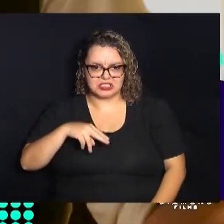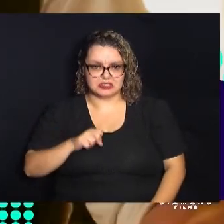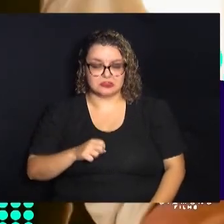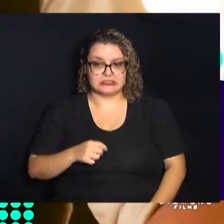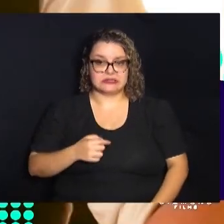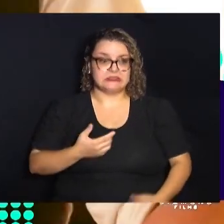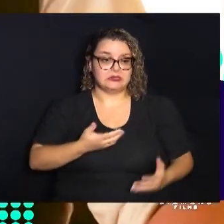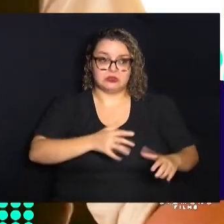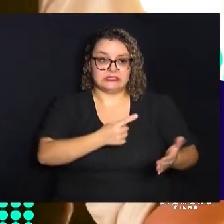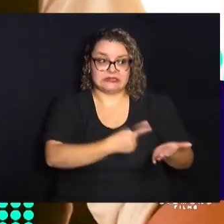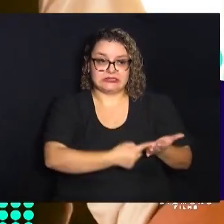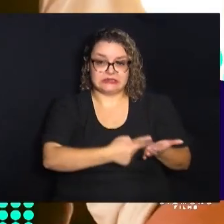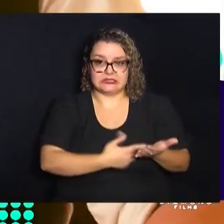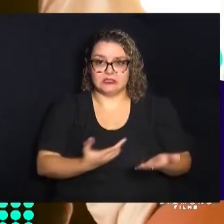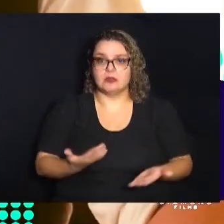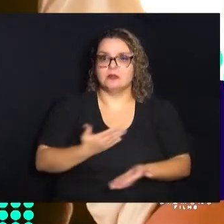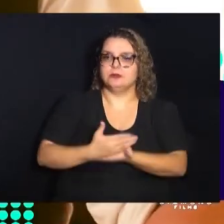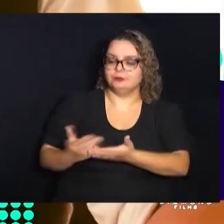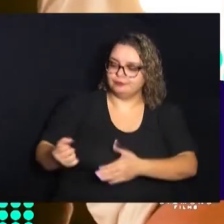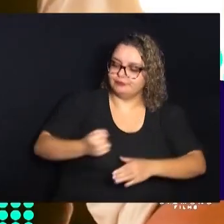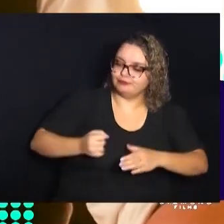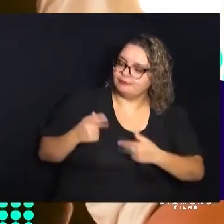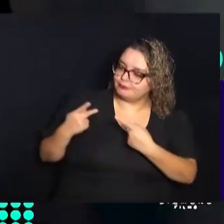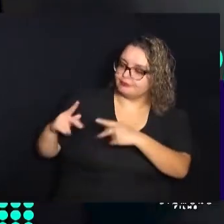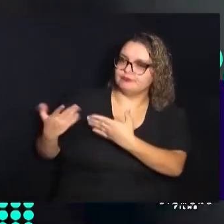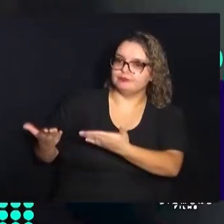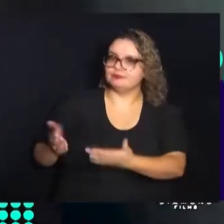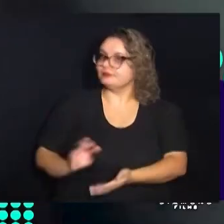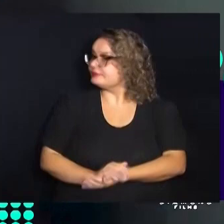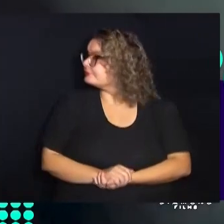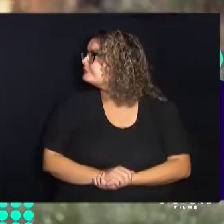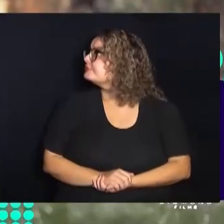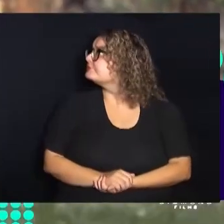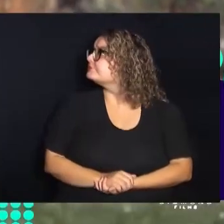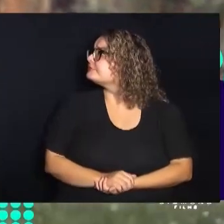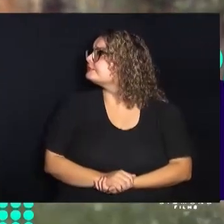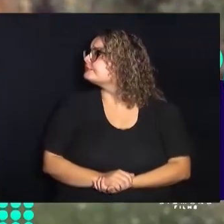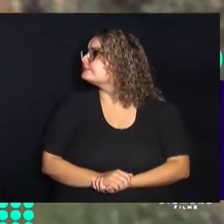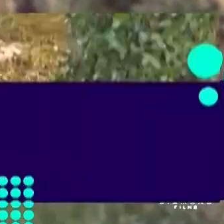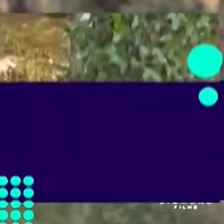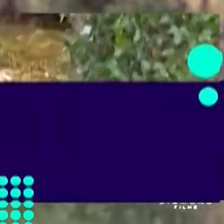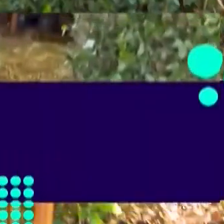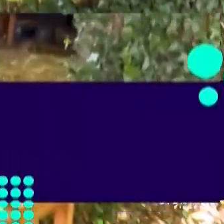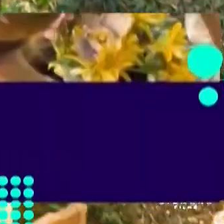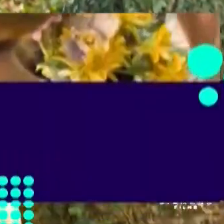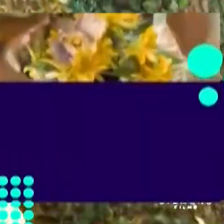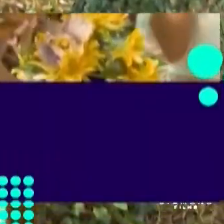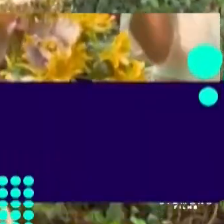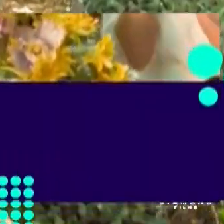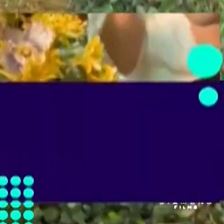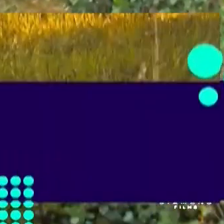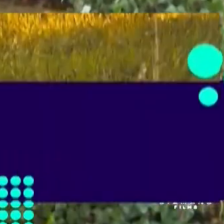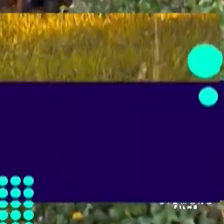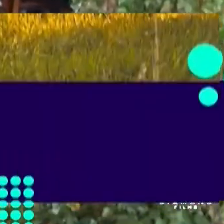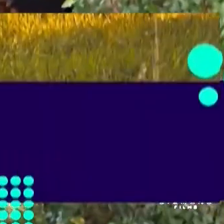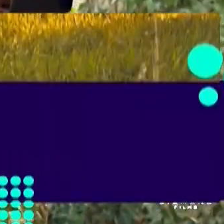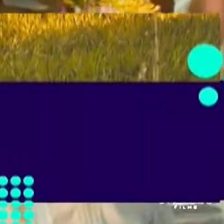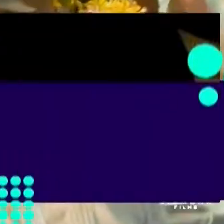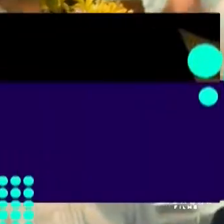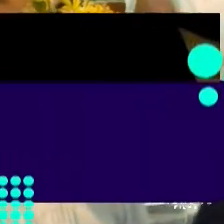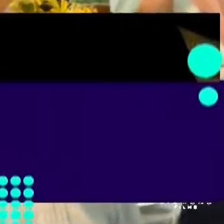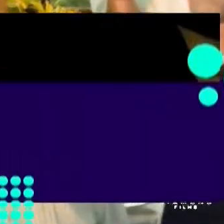Eugênie em se comprometer, ele começa a cozinhar para ela. Je m'inquiète. Le